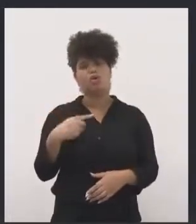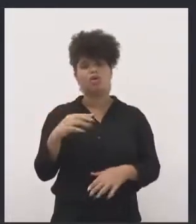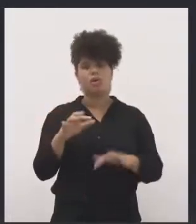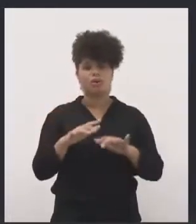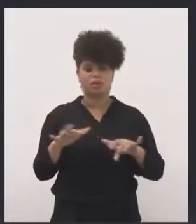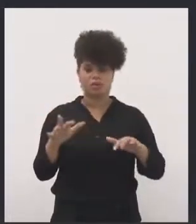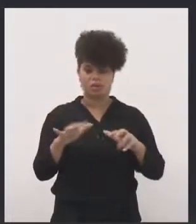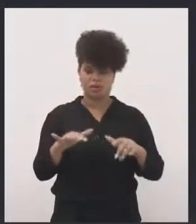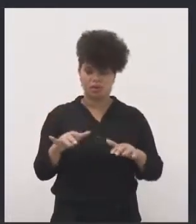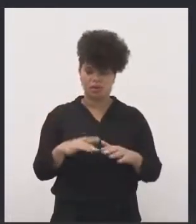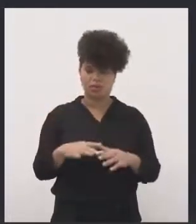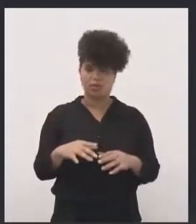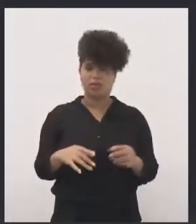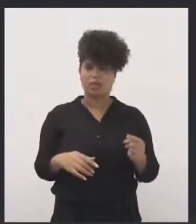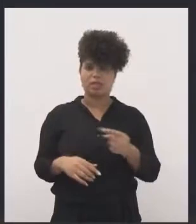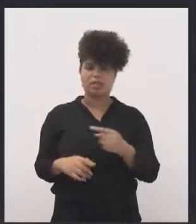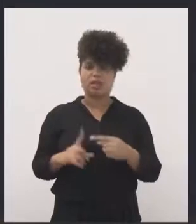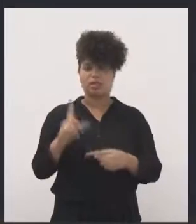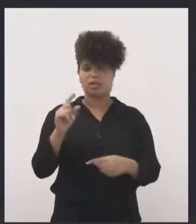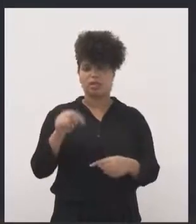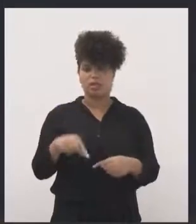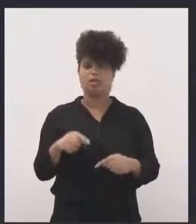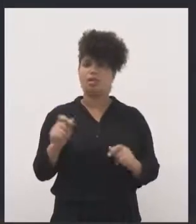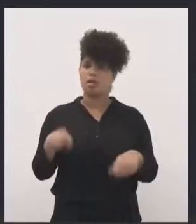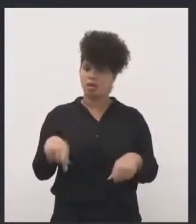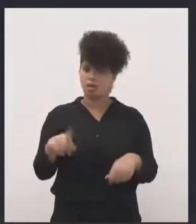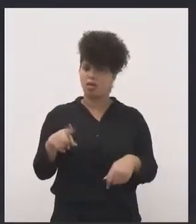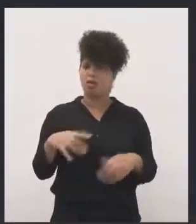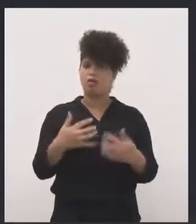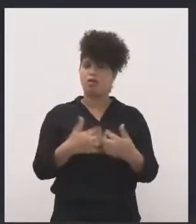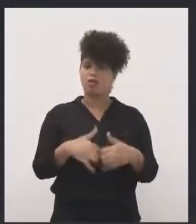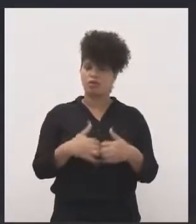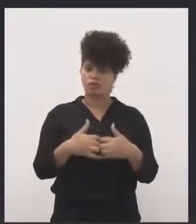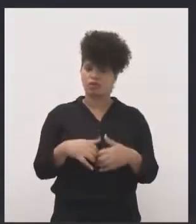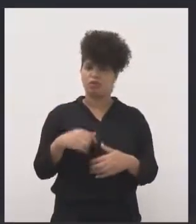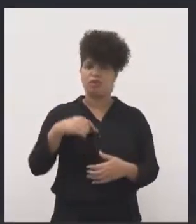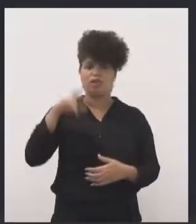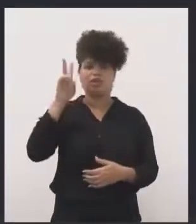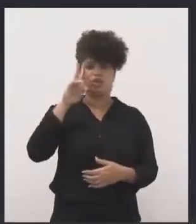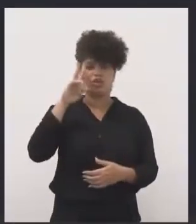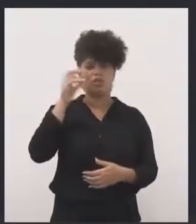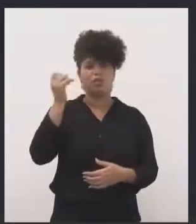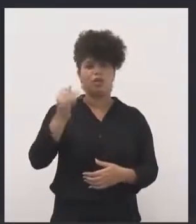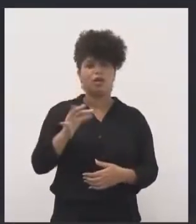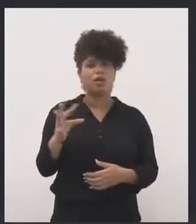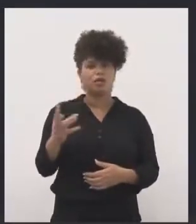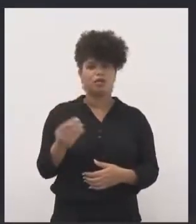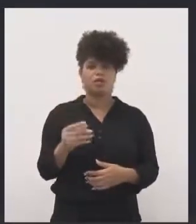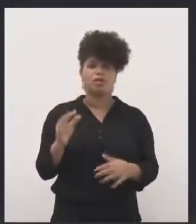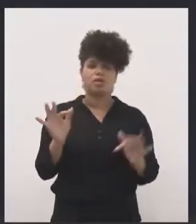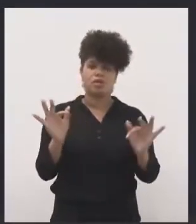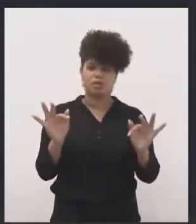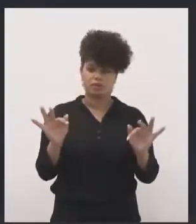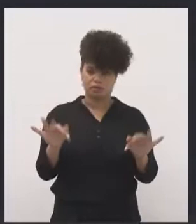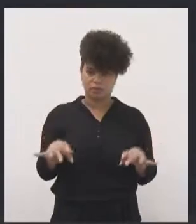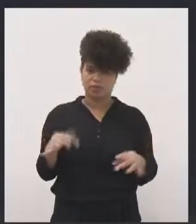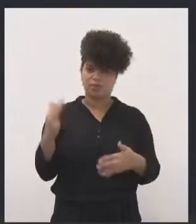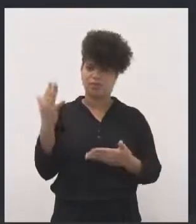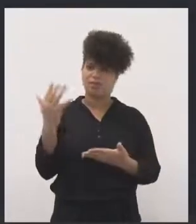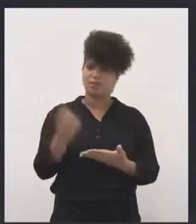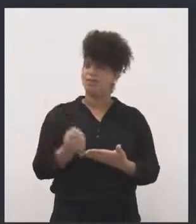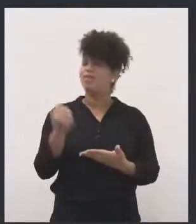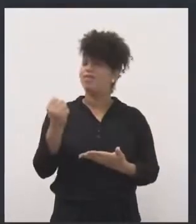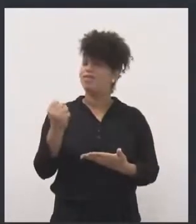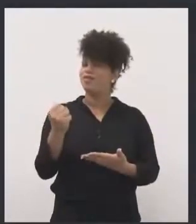também, nas setinhas do teclado também funciona. Conto toda a historinha, finalizo, salvo o link